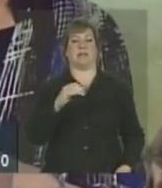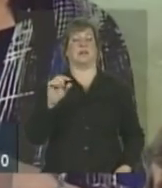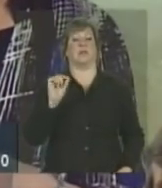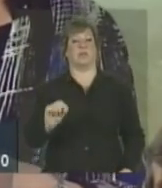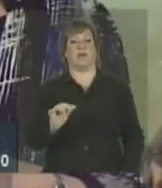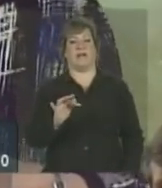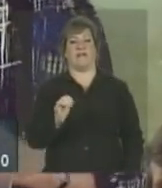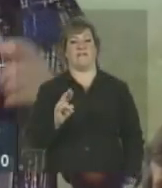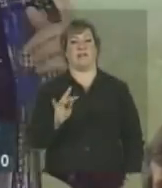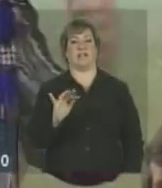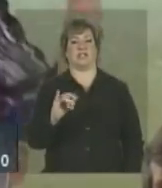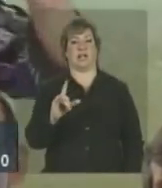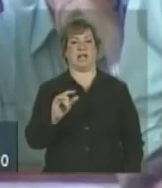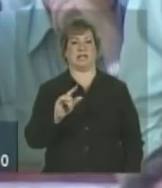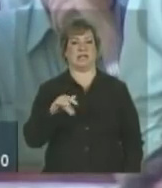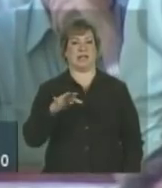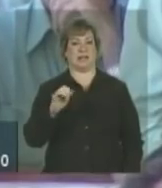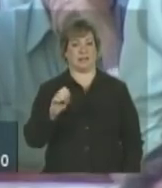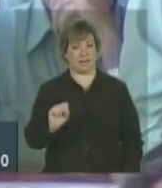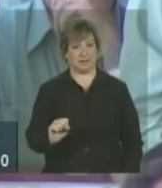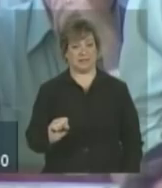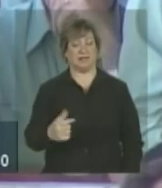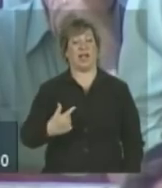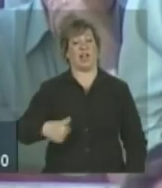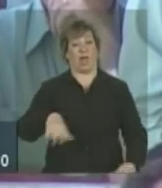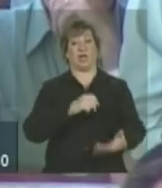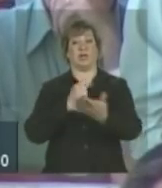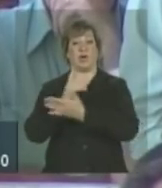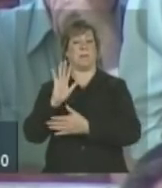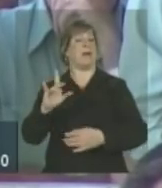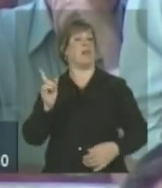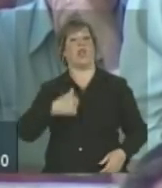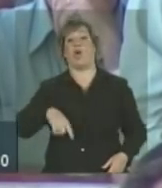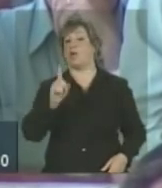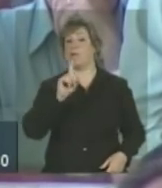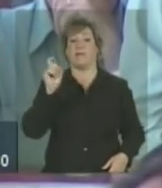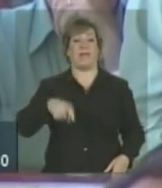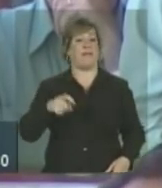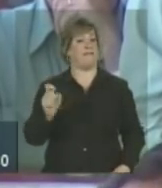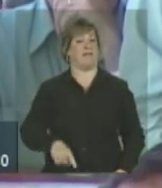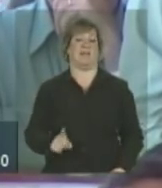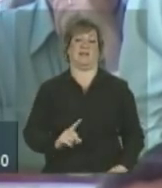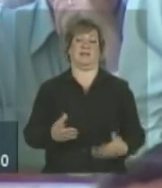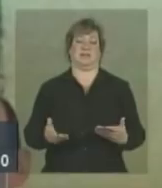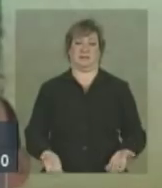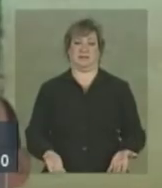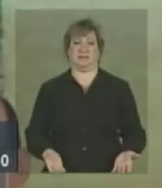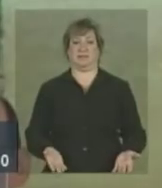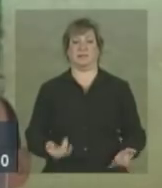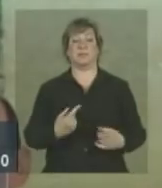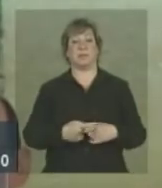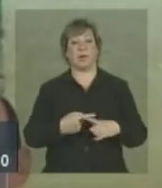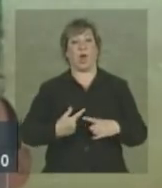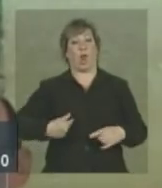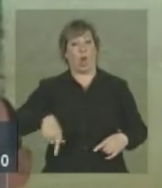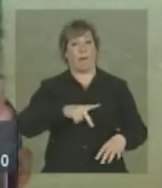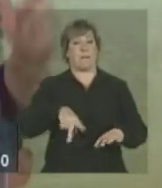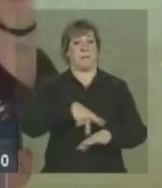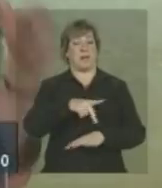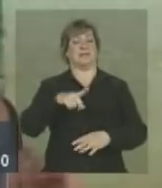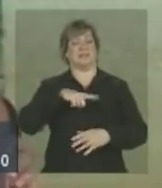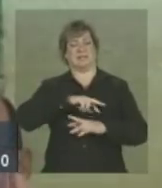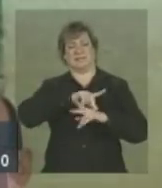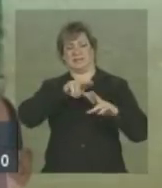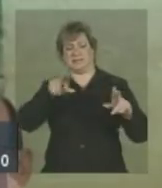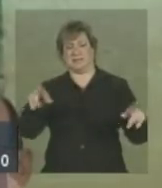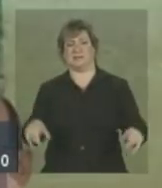fertilizantes. Mas não devíamos ser, porque somos um país com recursos naturais diversificados